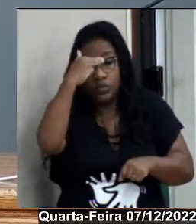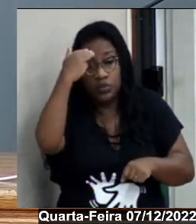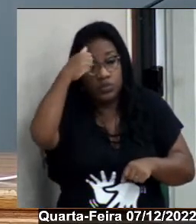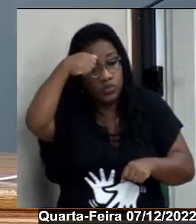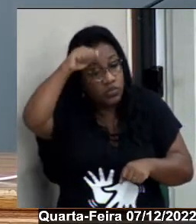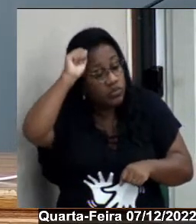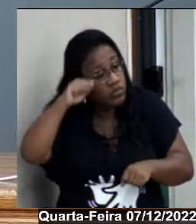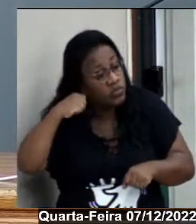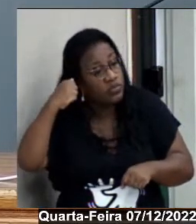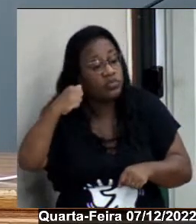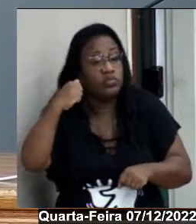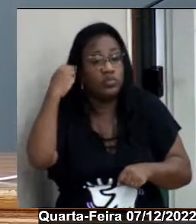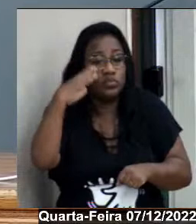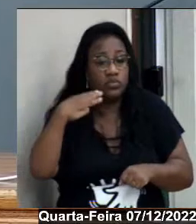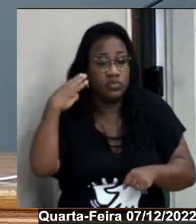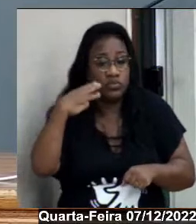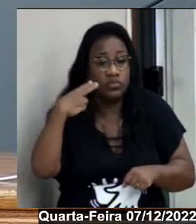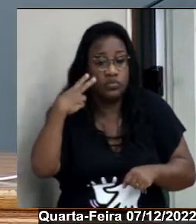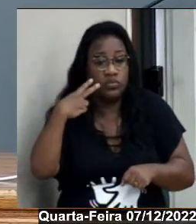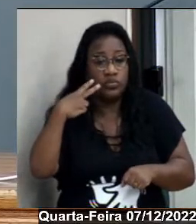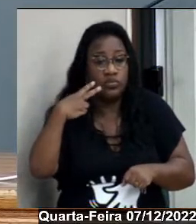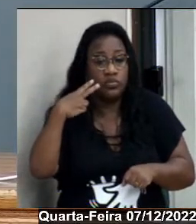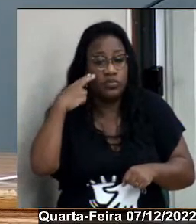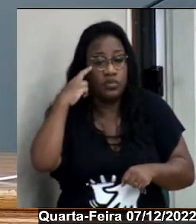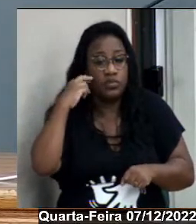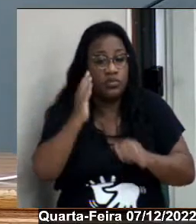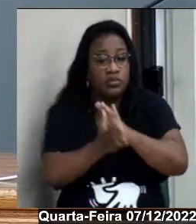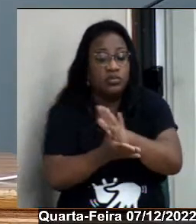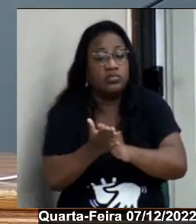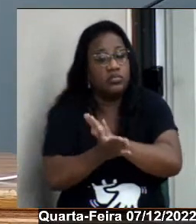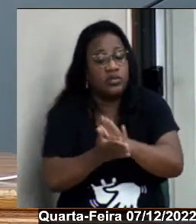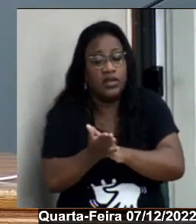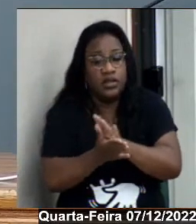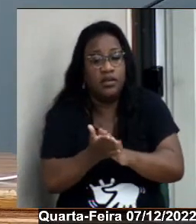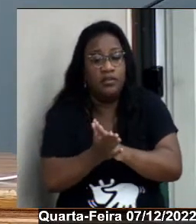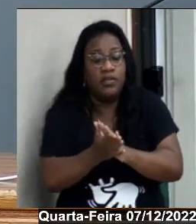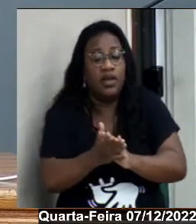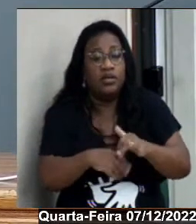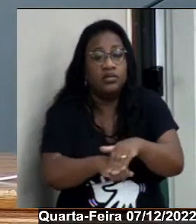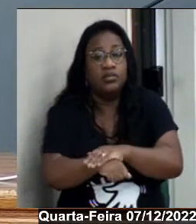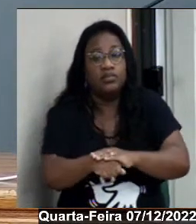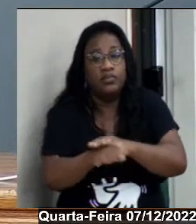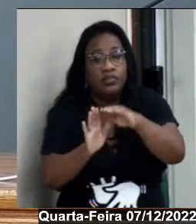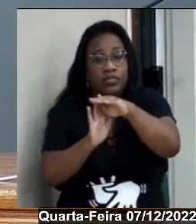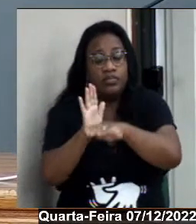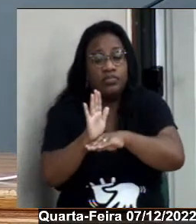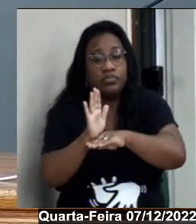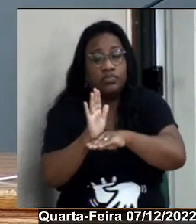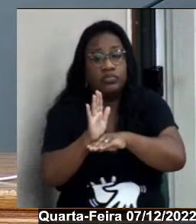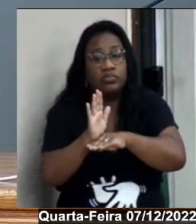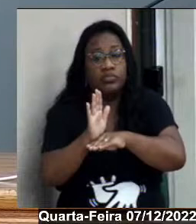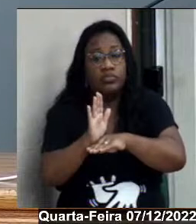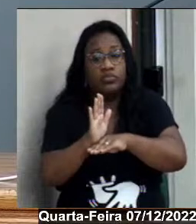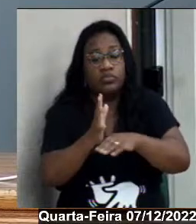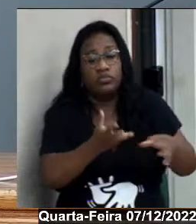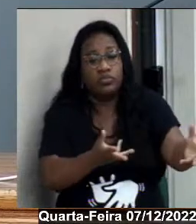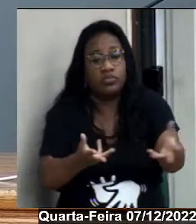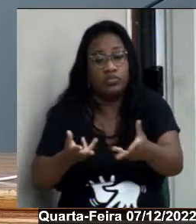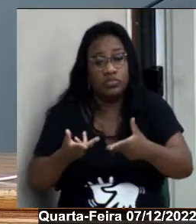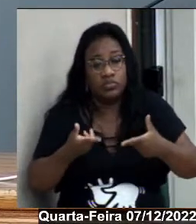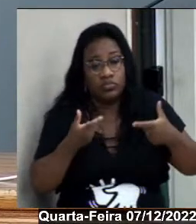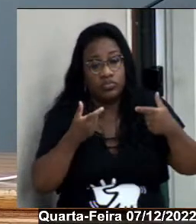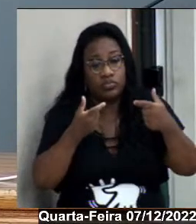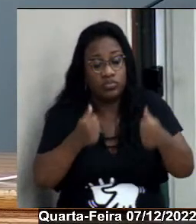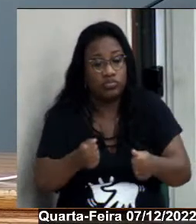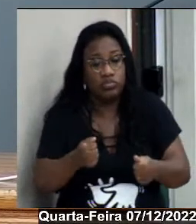Rodrigues Arantes, Aline Lima dos Santos, Gideon Santos Nascimento e Leandro de Souza. Nada mais havendo a tratar, o senhor presidente convocou os senhores vereadores